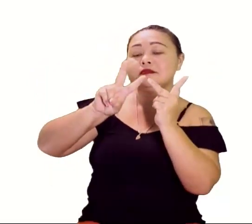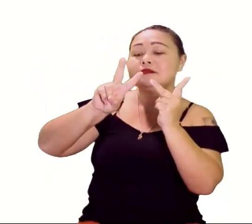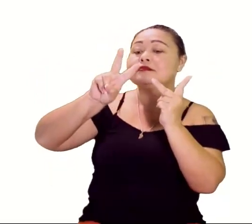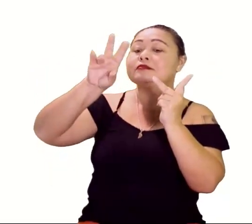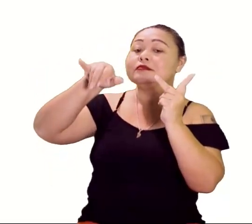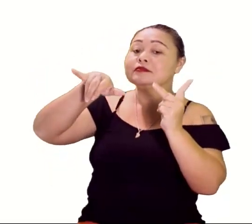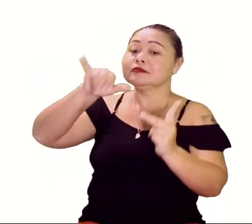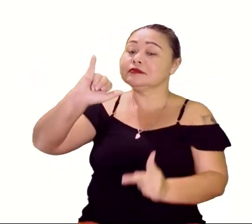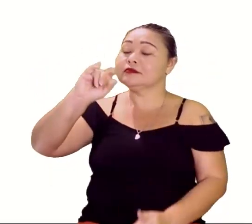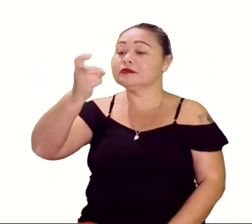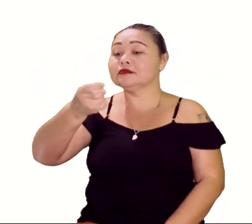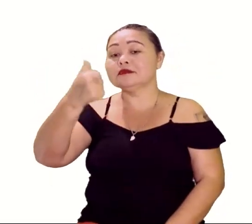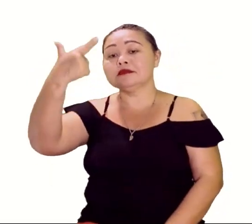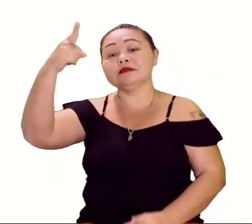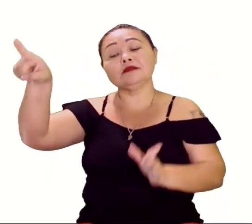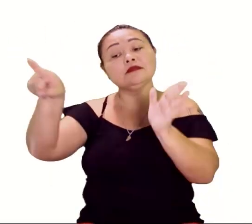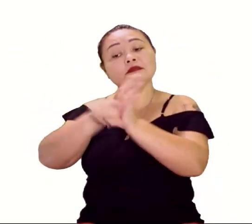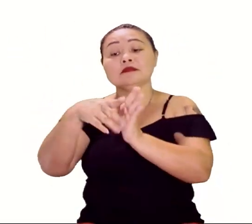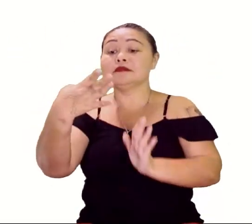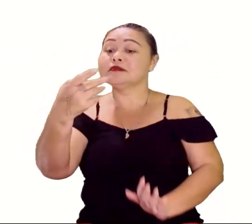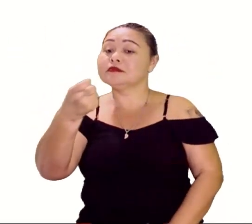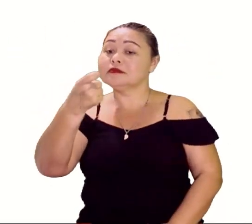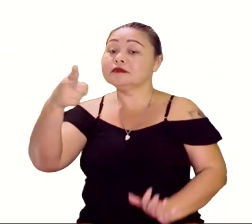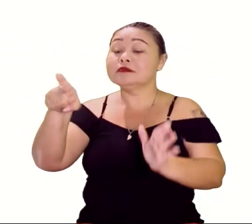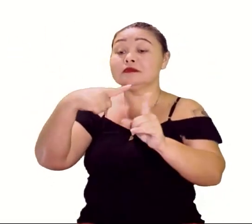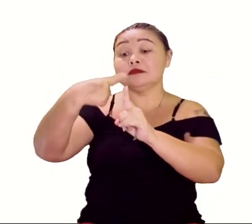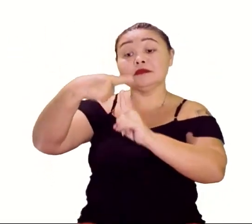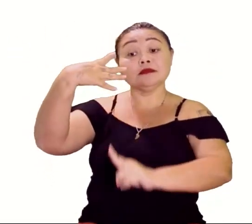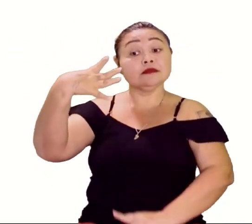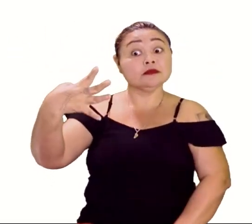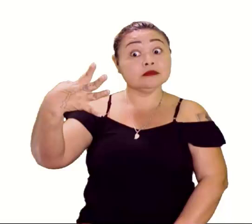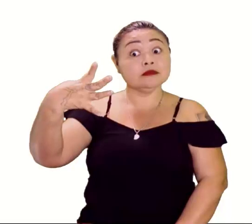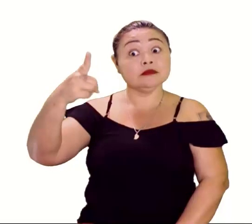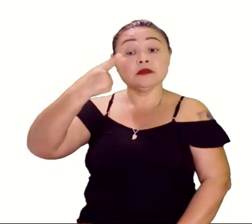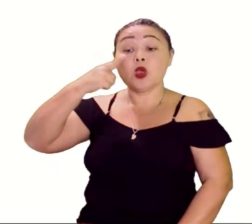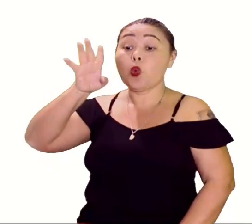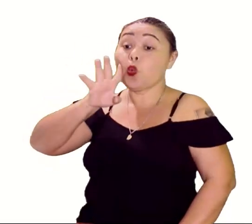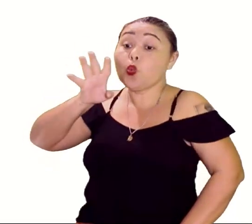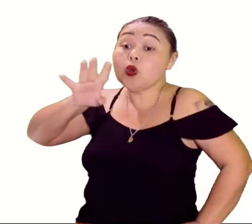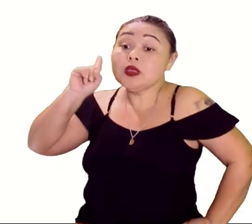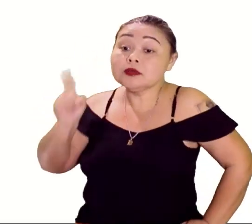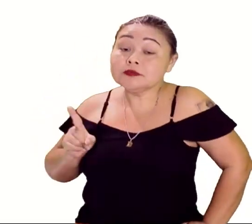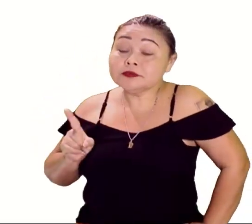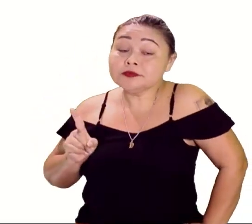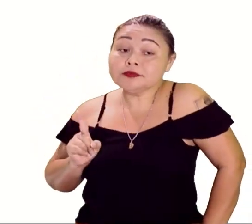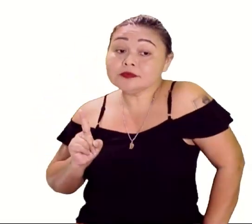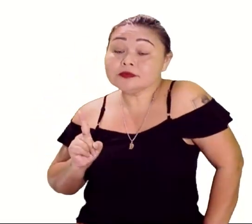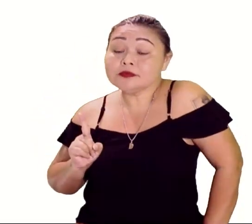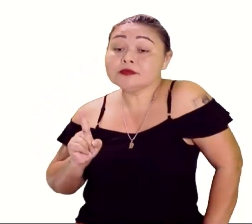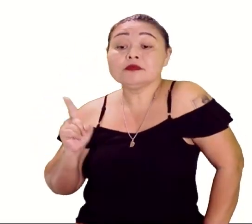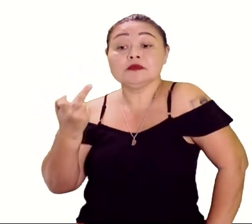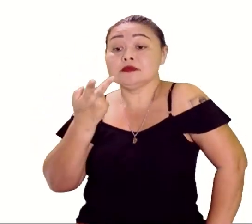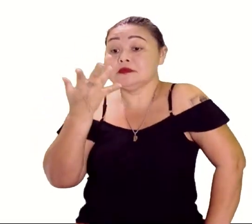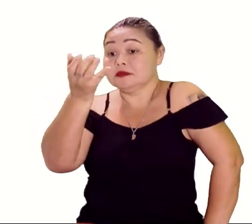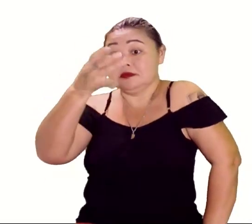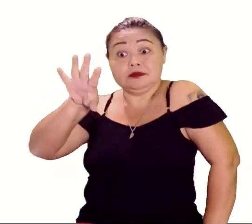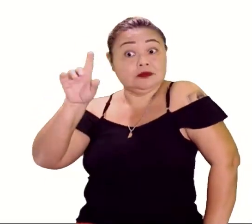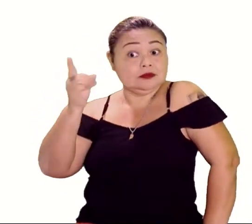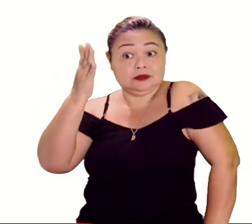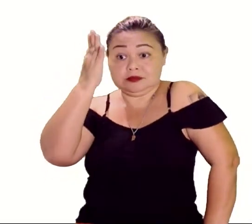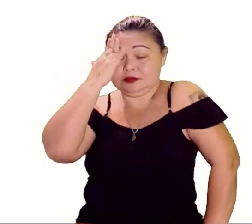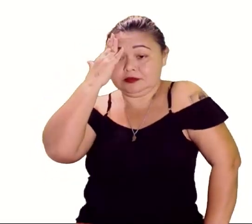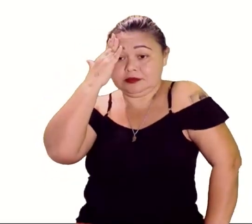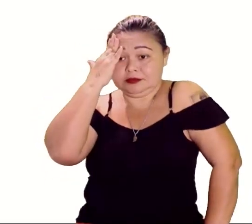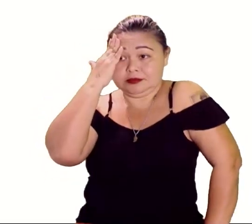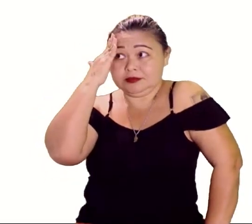ao quadrado menos 4x mais 4 são, olha aqui que legal, olha só, ele não quer saber,